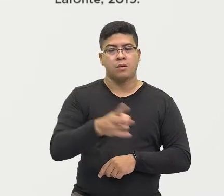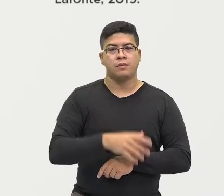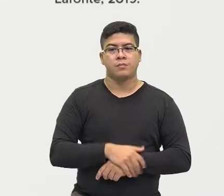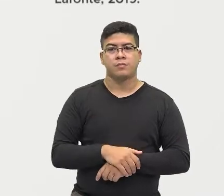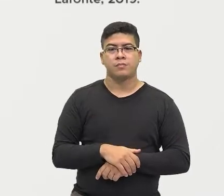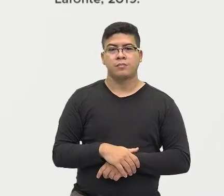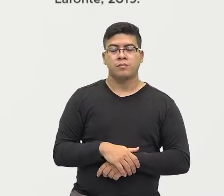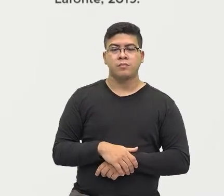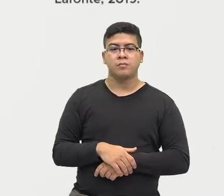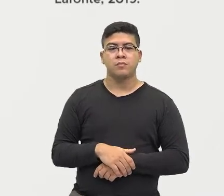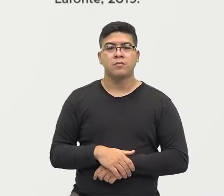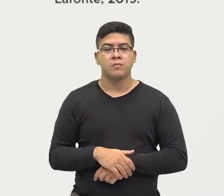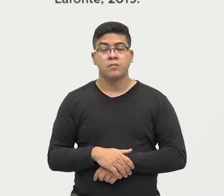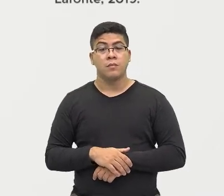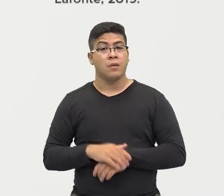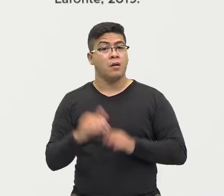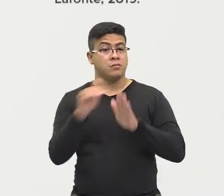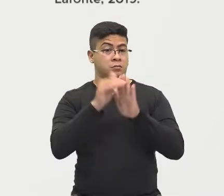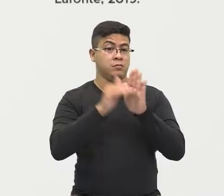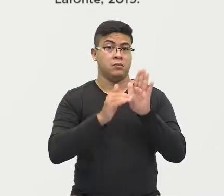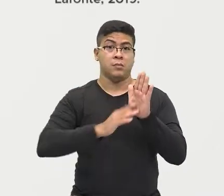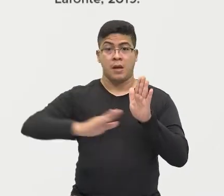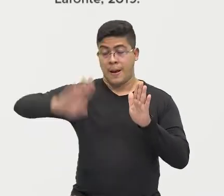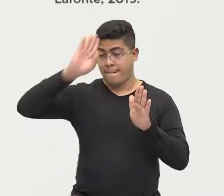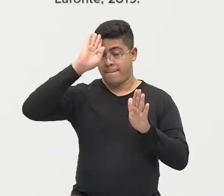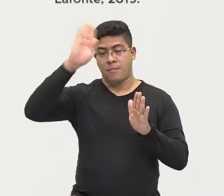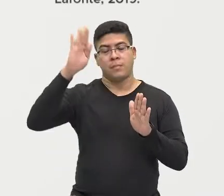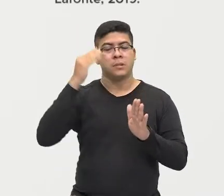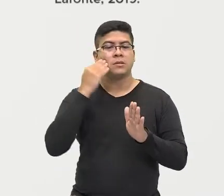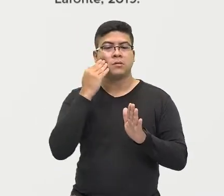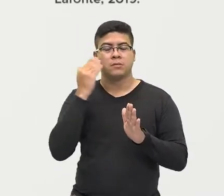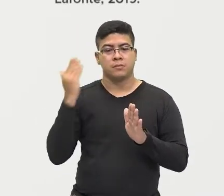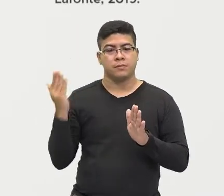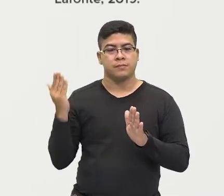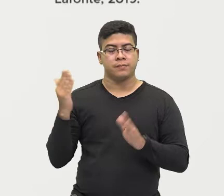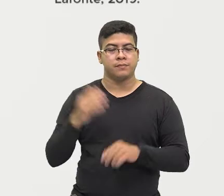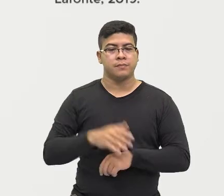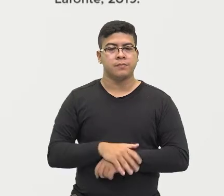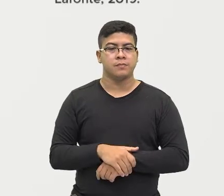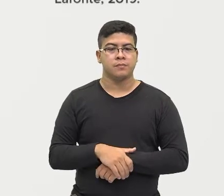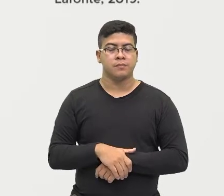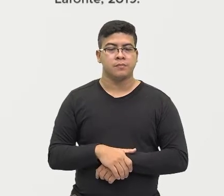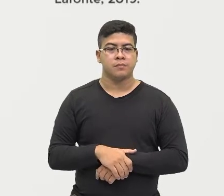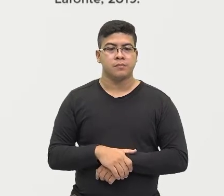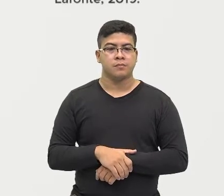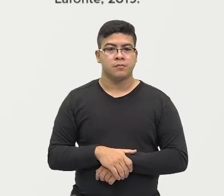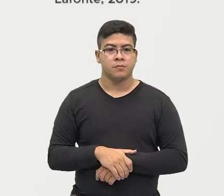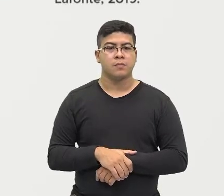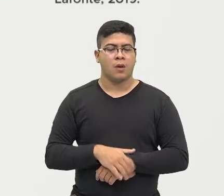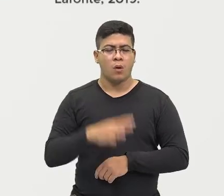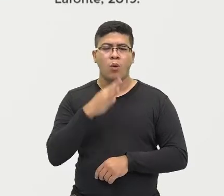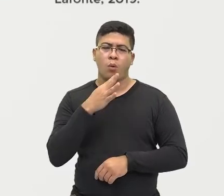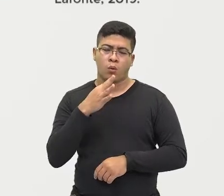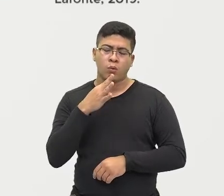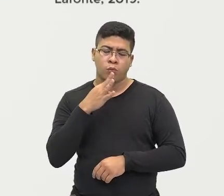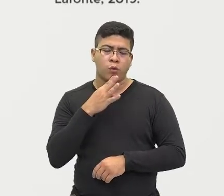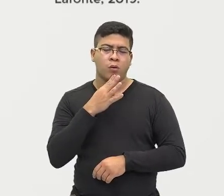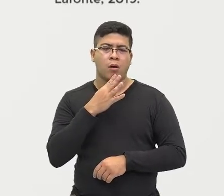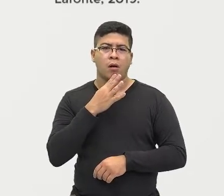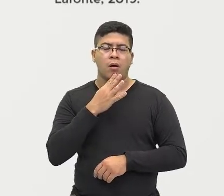olha só, principais obras. Vamos aqui indicar algumas obras de Monteiro Lobato. Você deve conhecer Monteiro